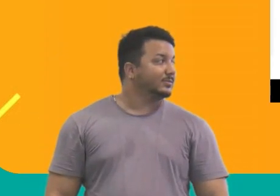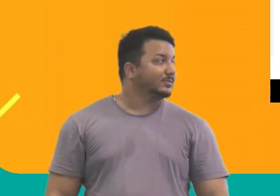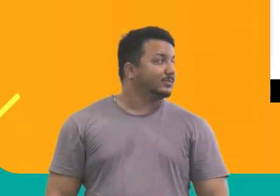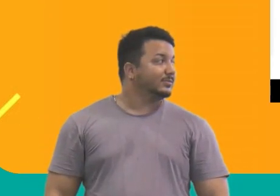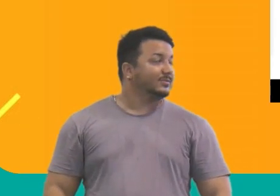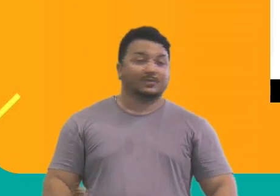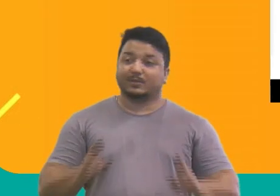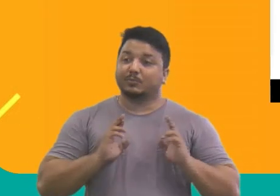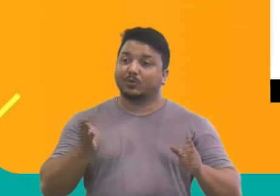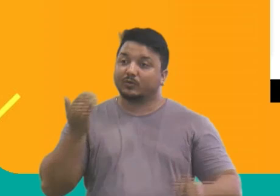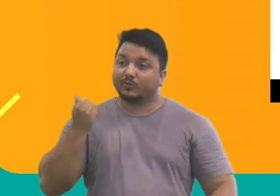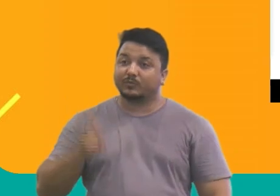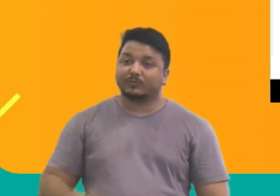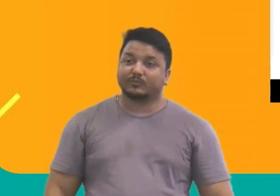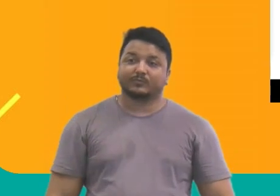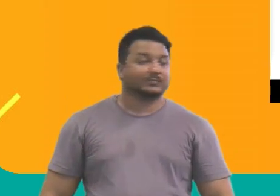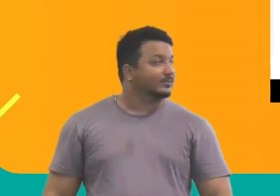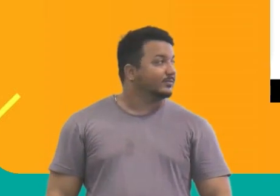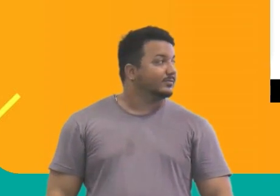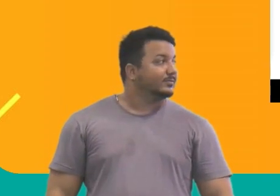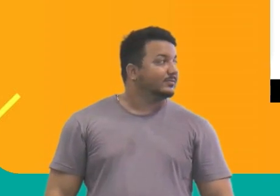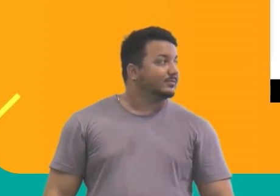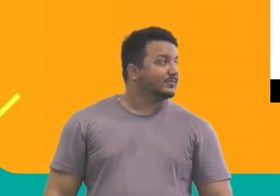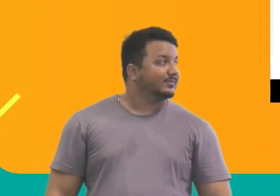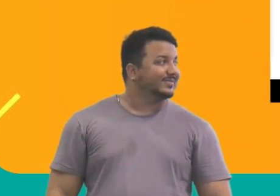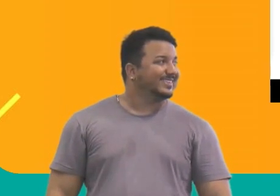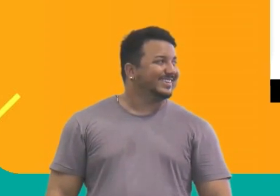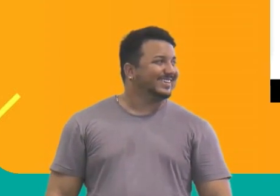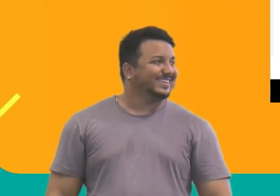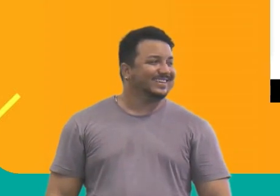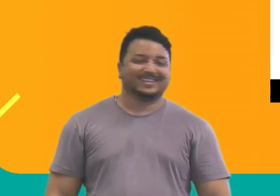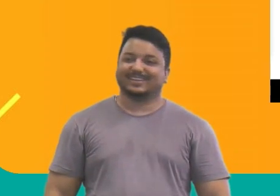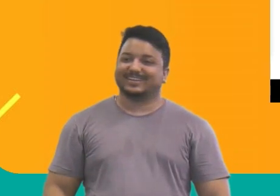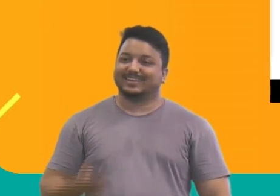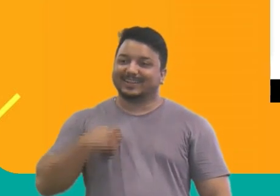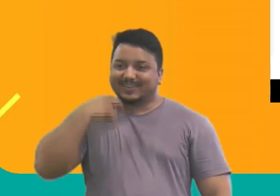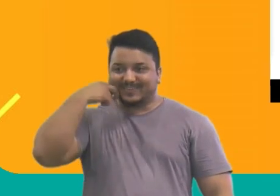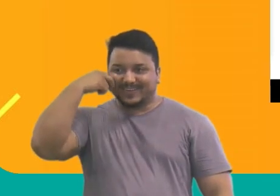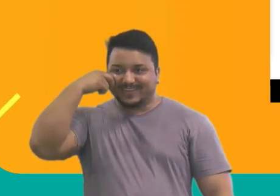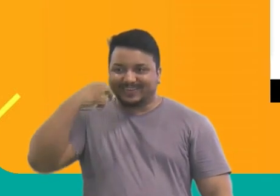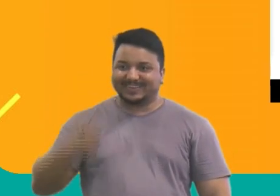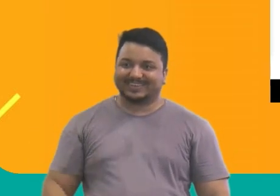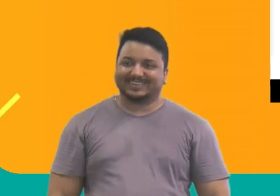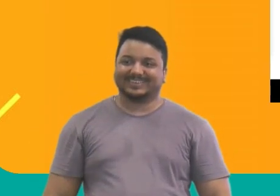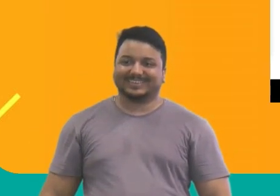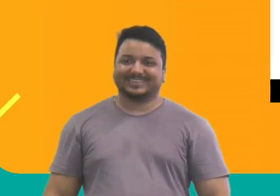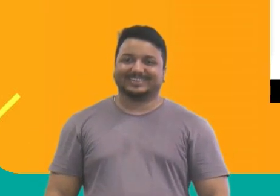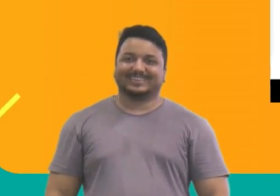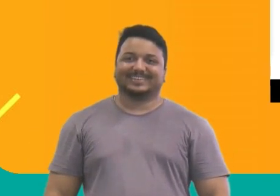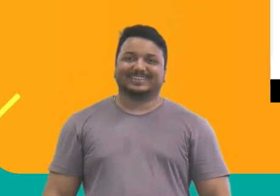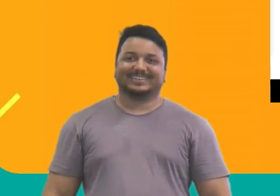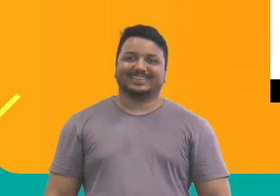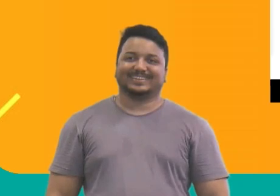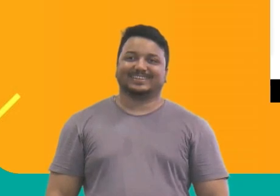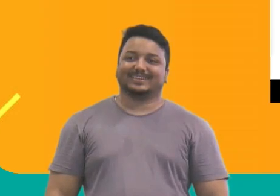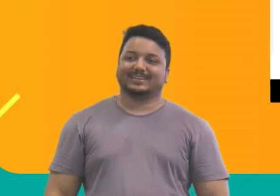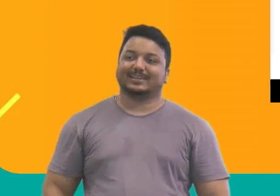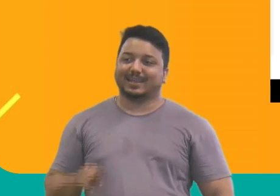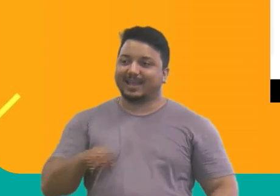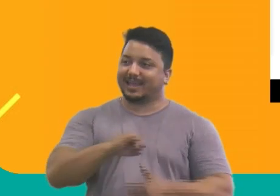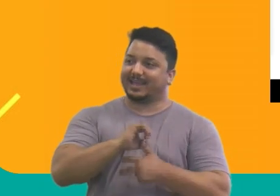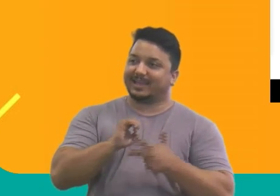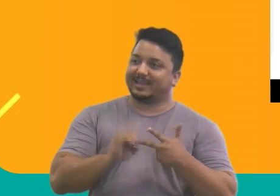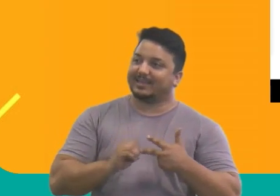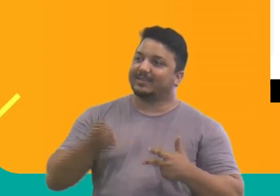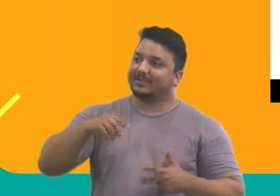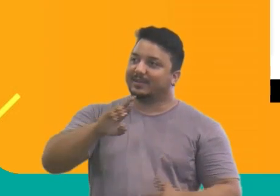Pode falar, vai. Meu Bora, Deus, mulher. Ela está... Coragem, mulher. Ela está encabulada. Coragem. Essa é a questão do Enem, viu? Você